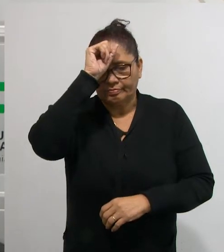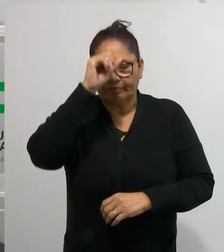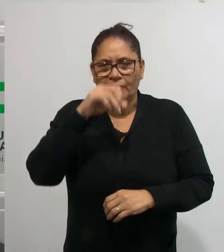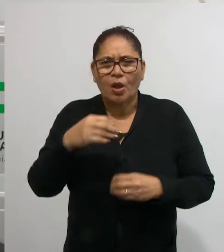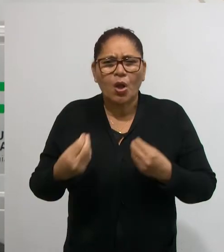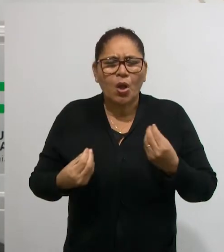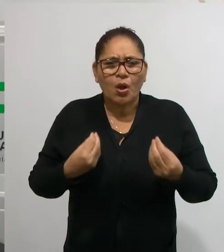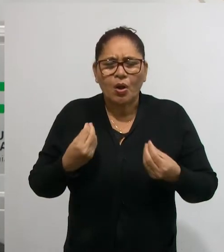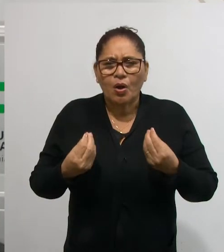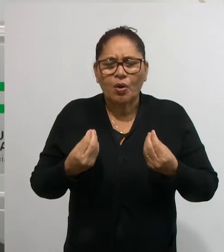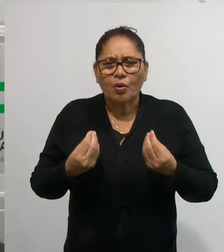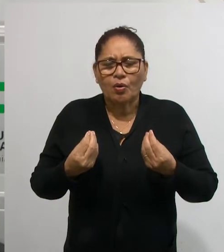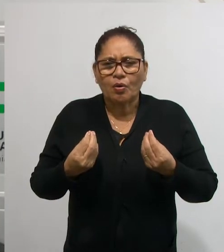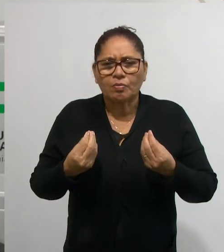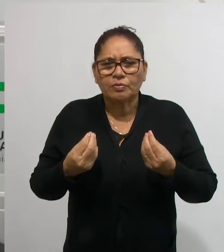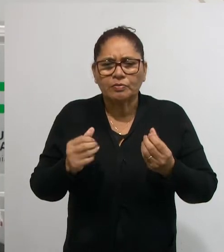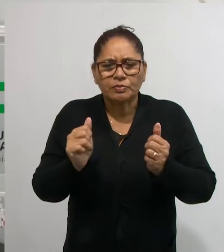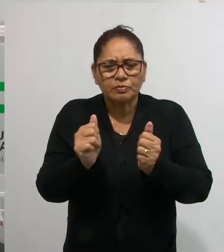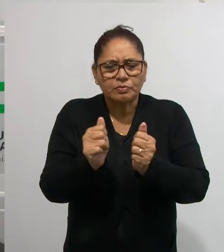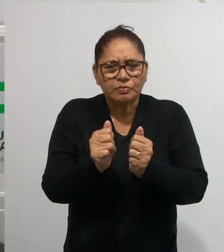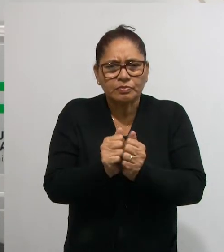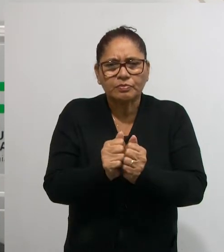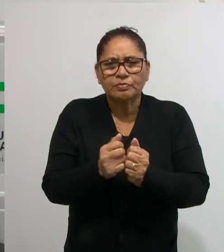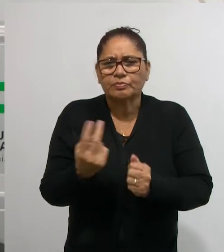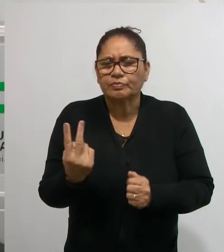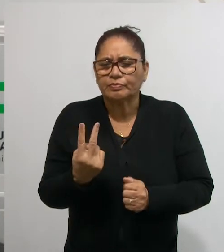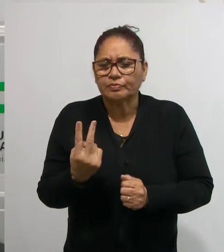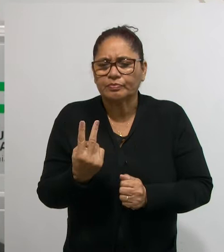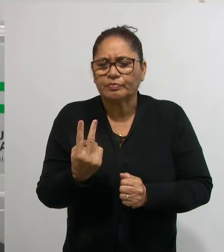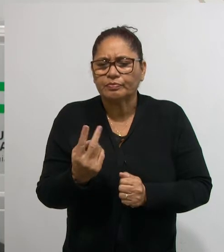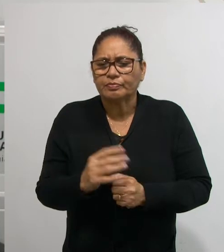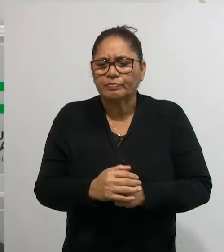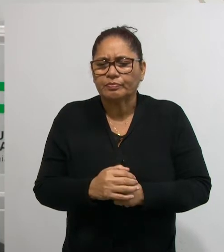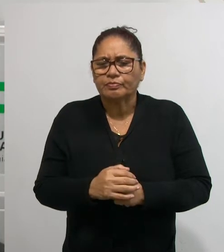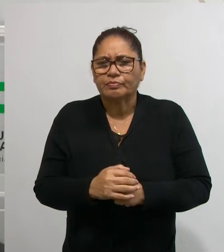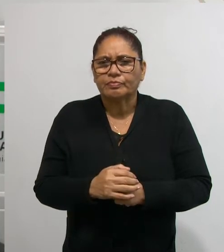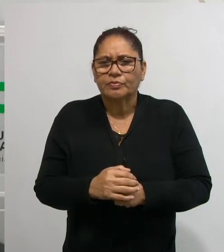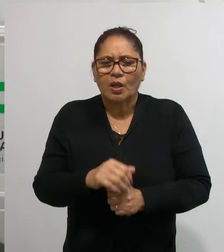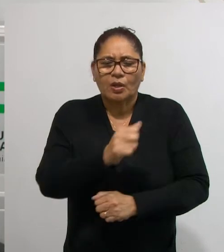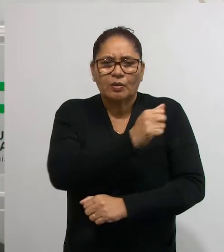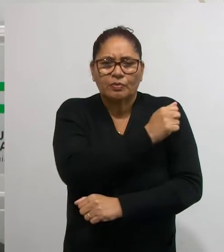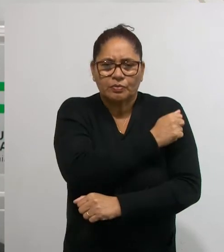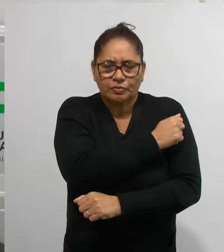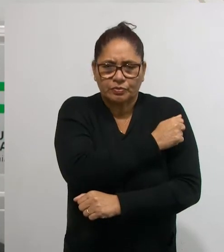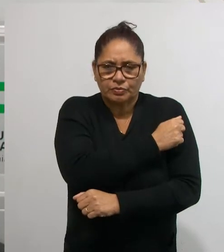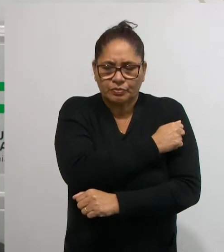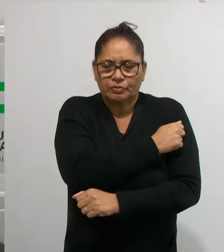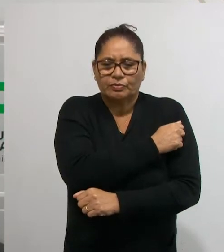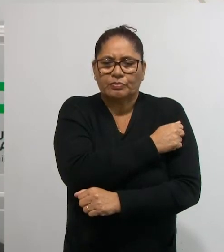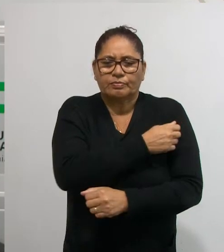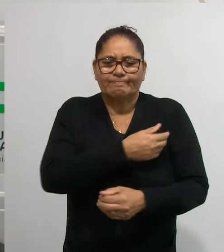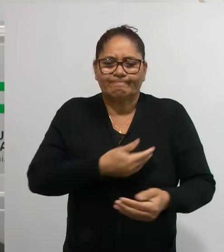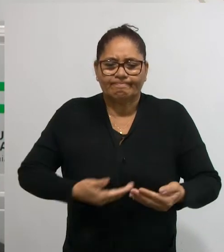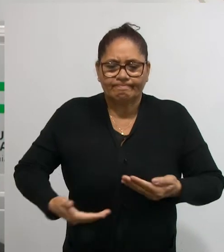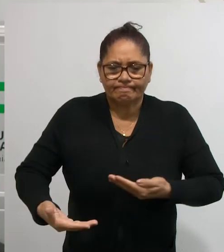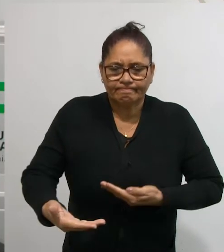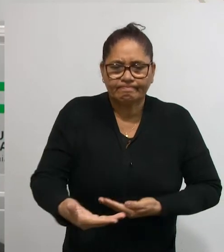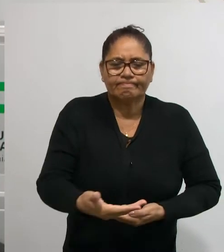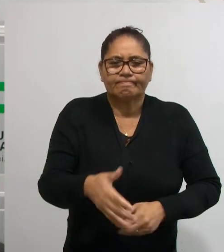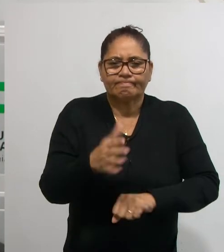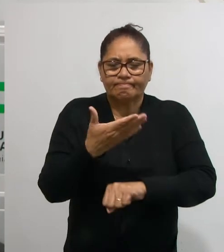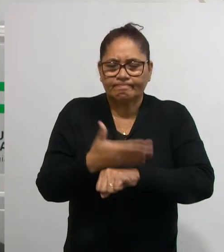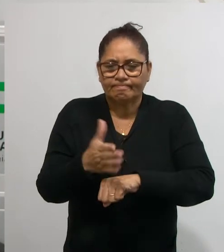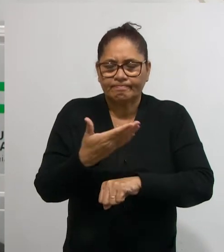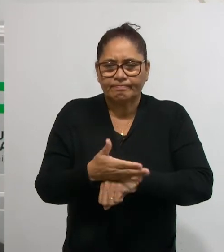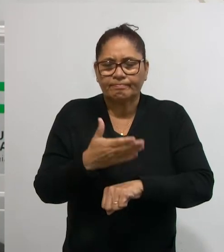eu vou aproximar os dois, é bem na concepção vigotskiana. É o que o meu aluno, eu vou mediar. A minha prática